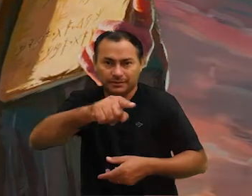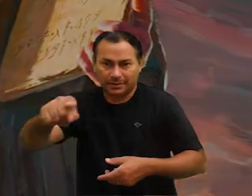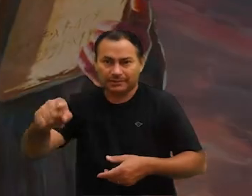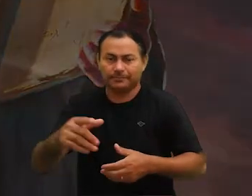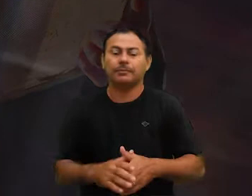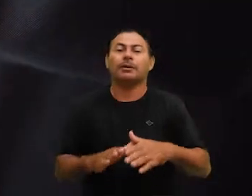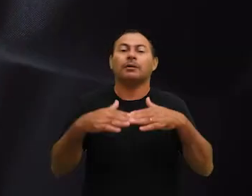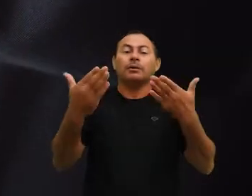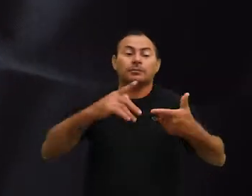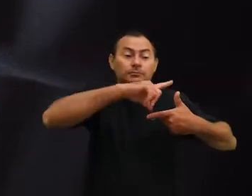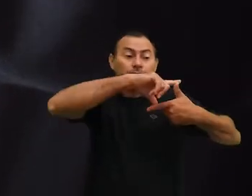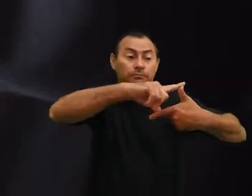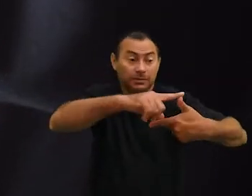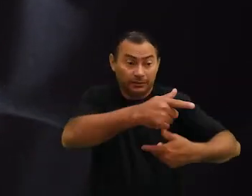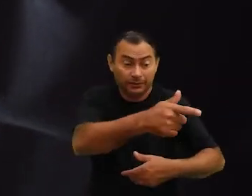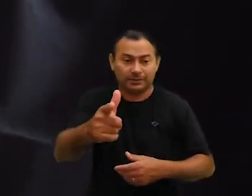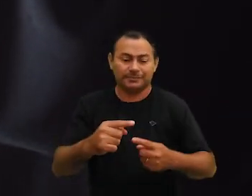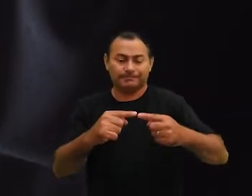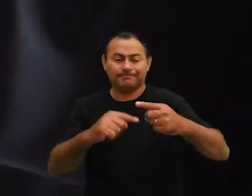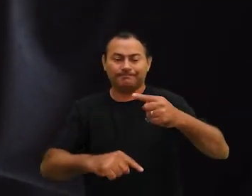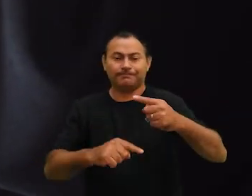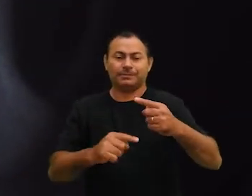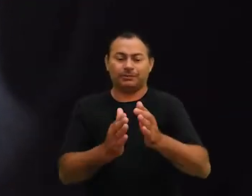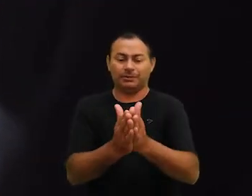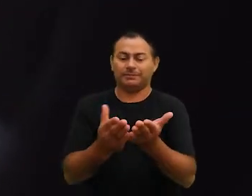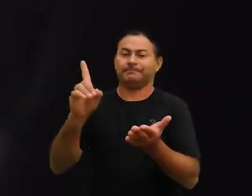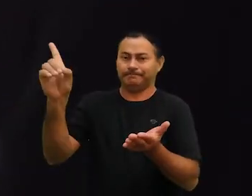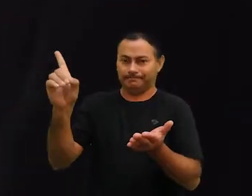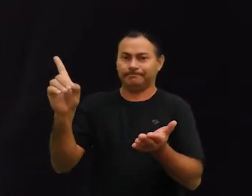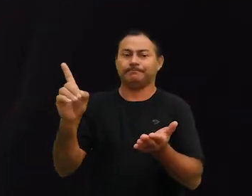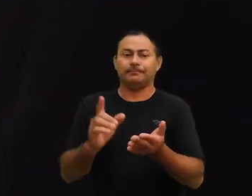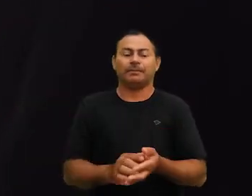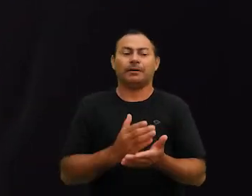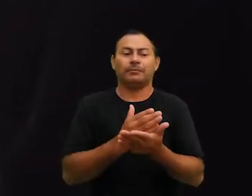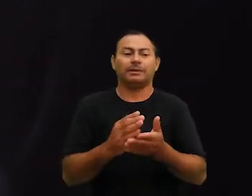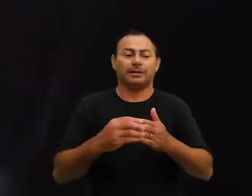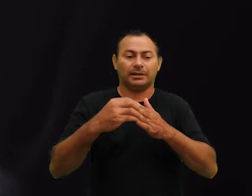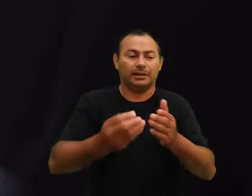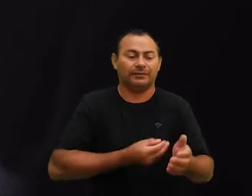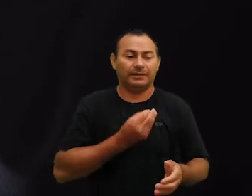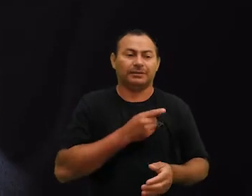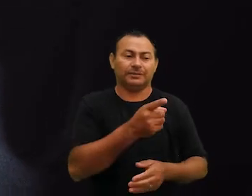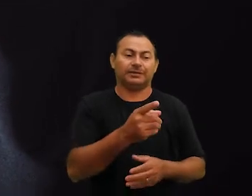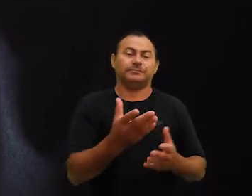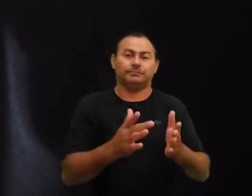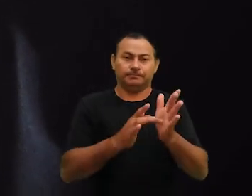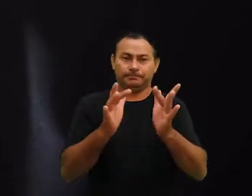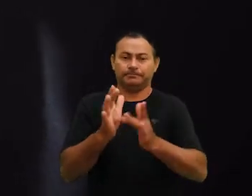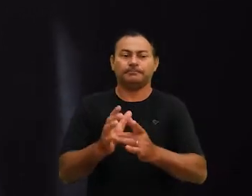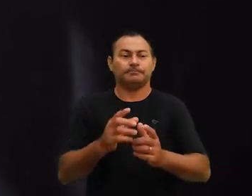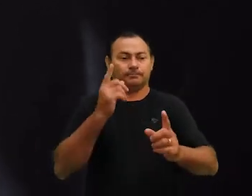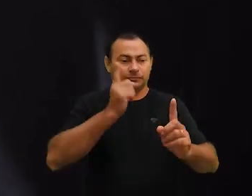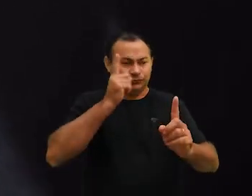vocês. Quando a tradição de vocês entra em conflito com as Escrituras, ela passa a guiar a vida de vocês.